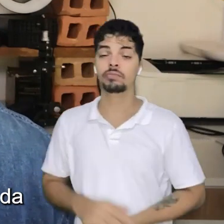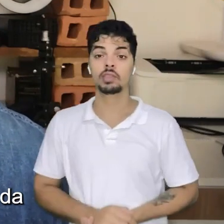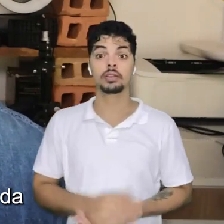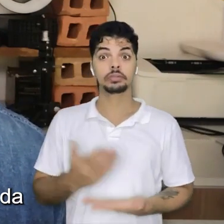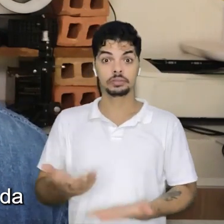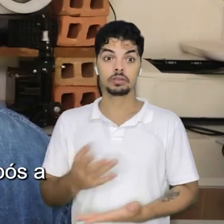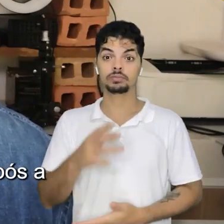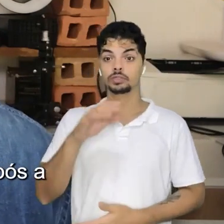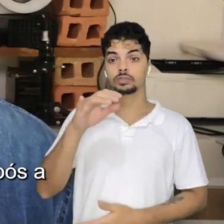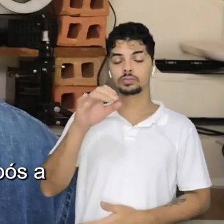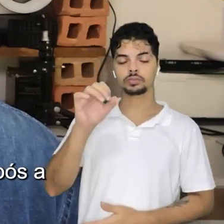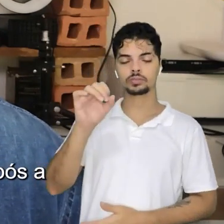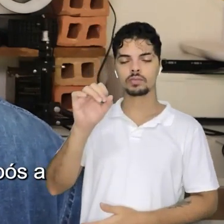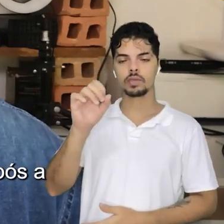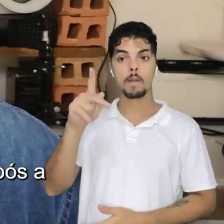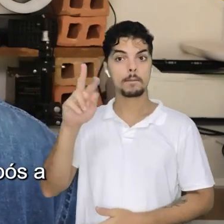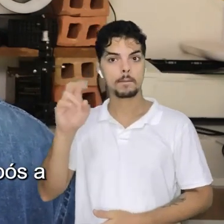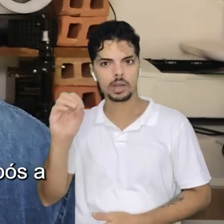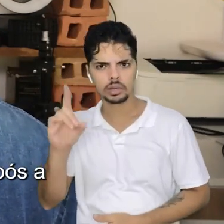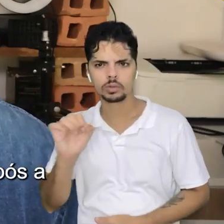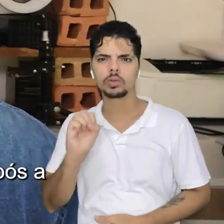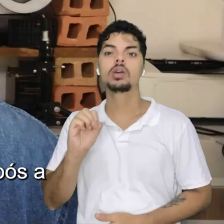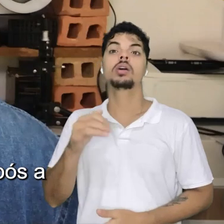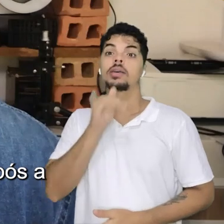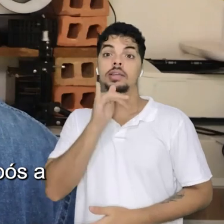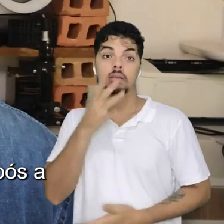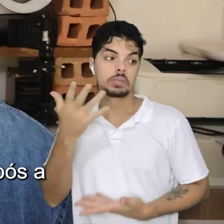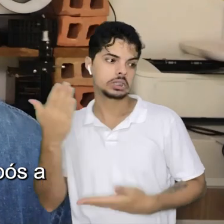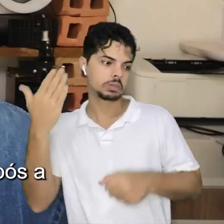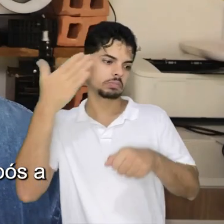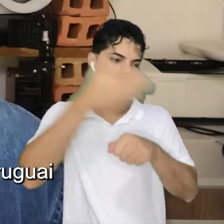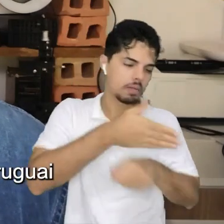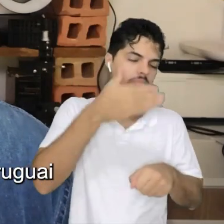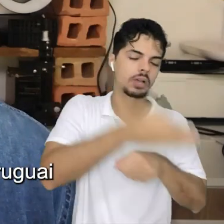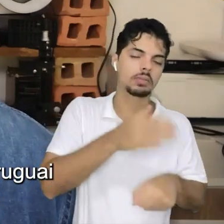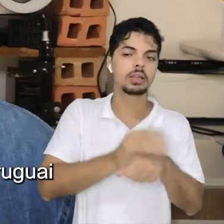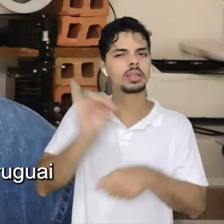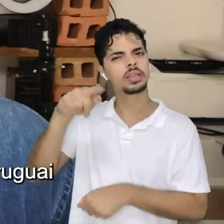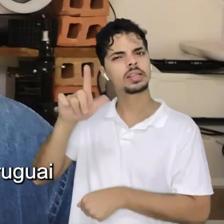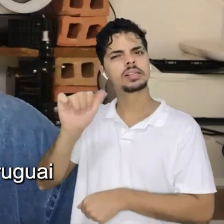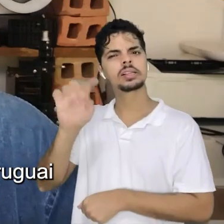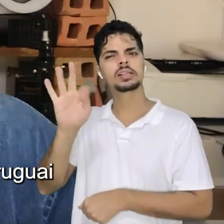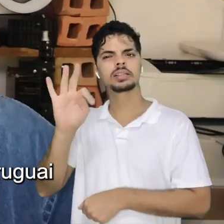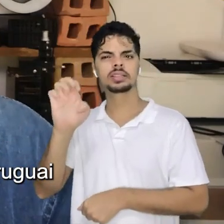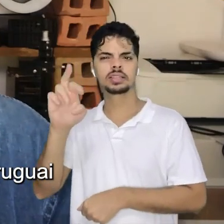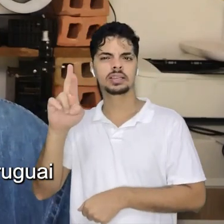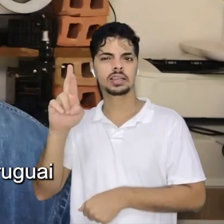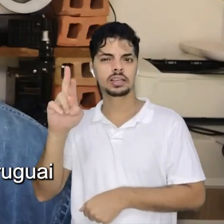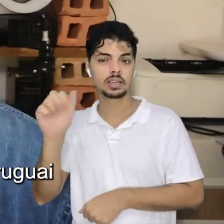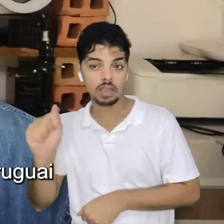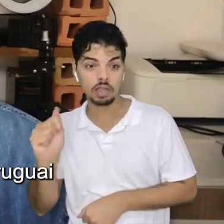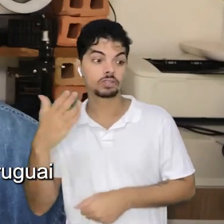com intervenção da Inglaterra que realizou a mediação após a guerra da Cisplatina e que resultou na independência do